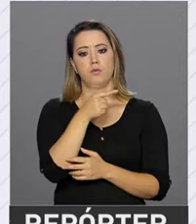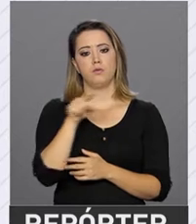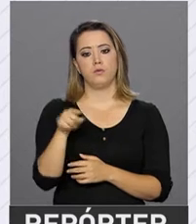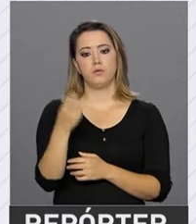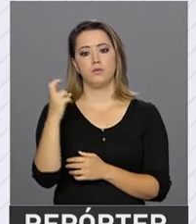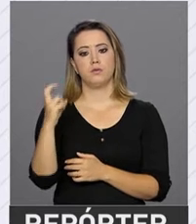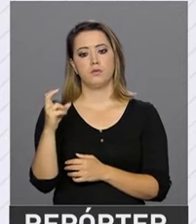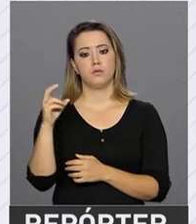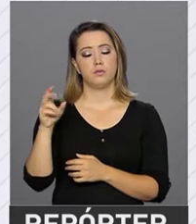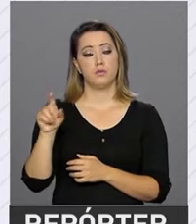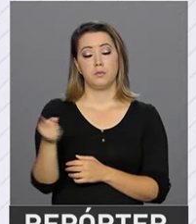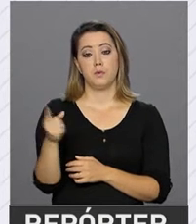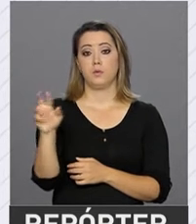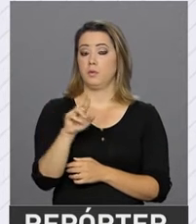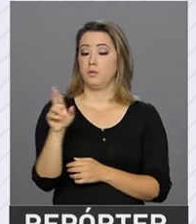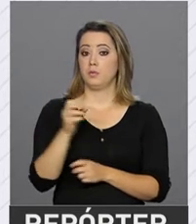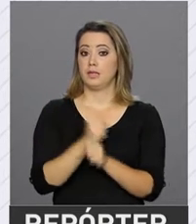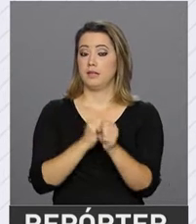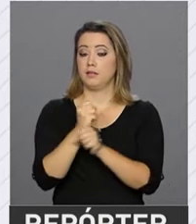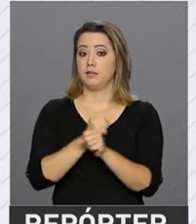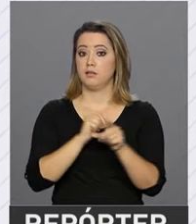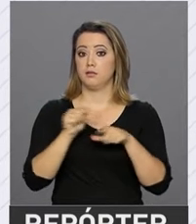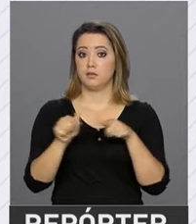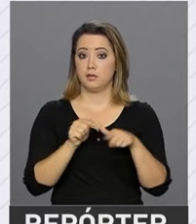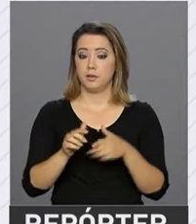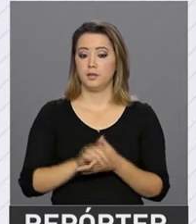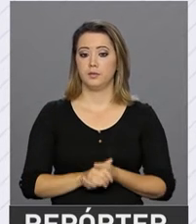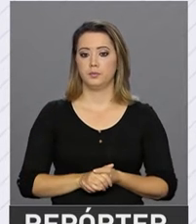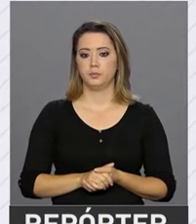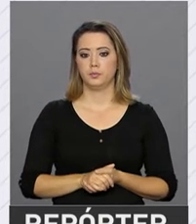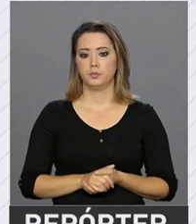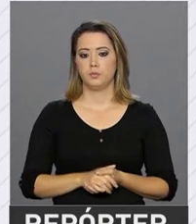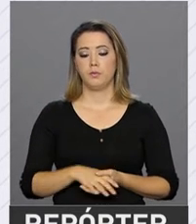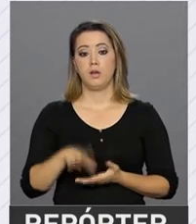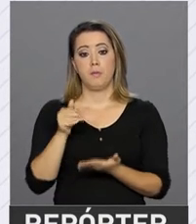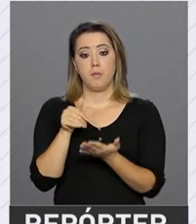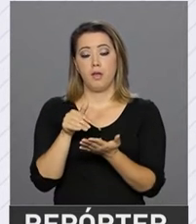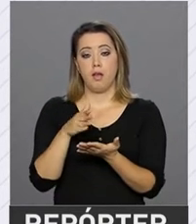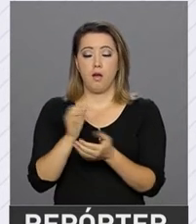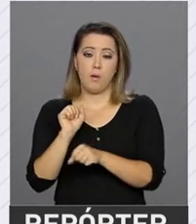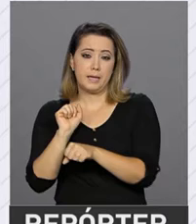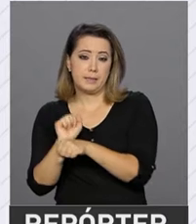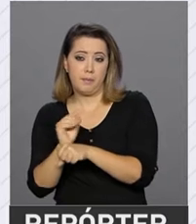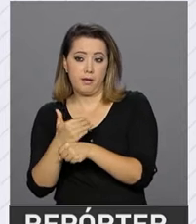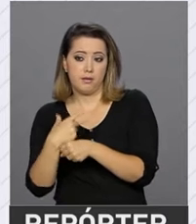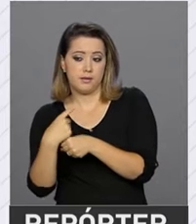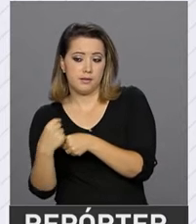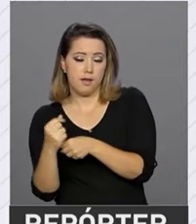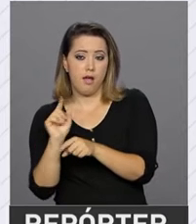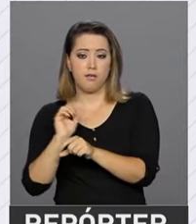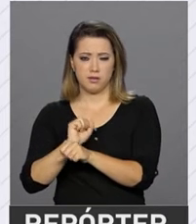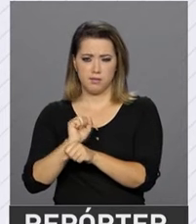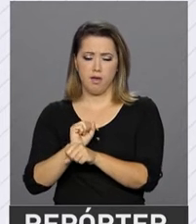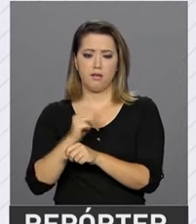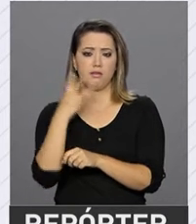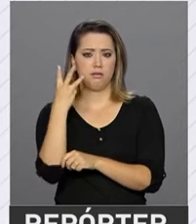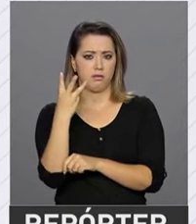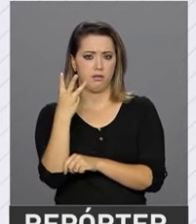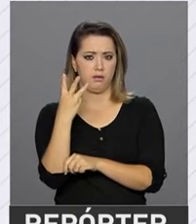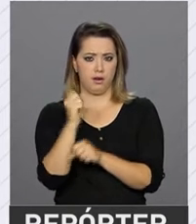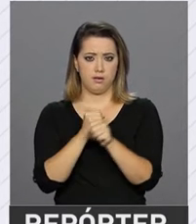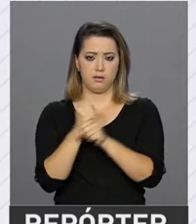mil e quinhentos reais para cada ano trabalhado a licença não remunerada vai ter uma duração de três